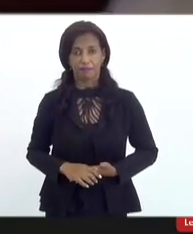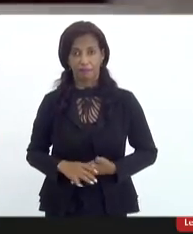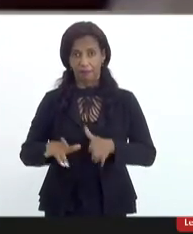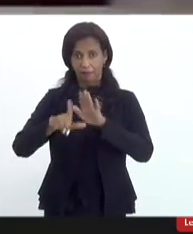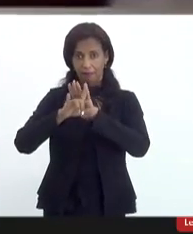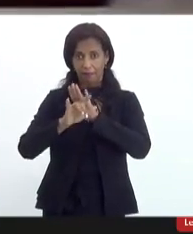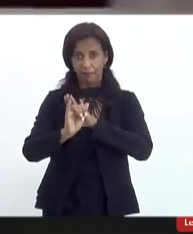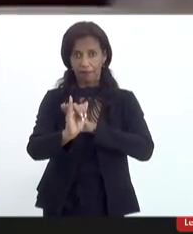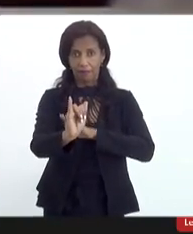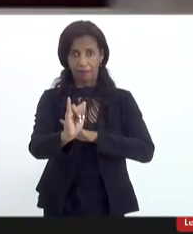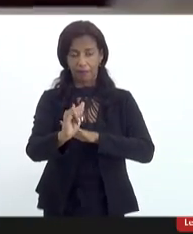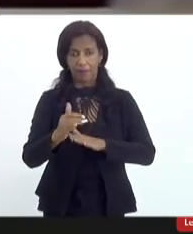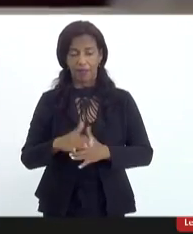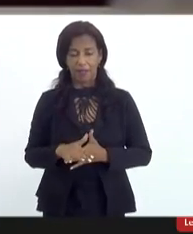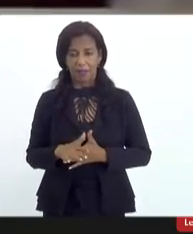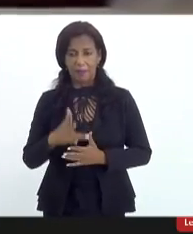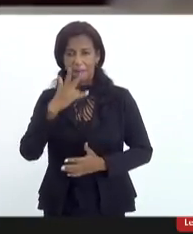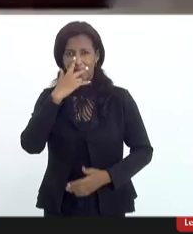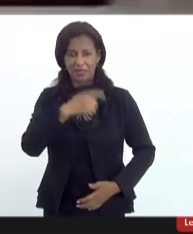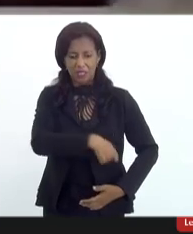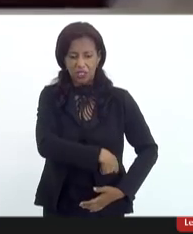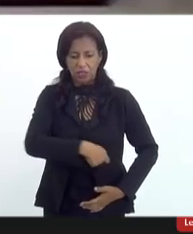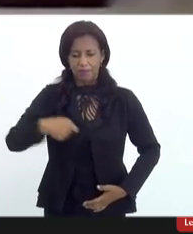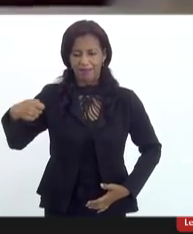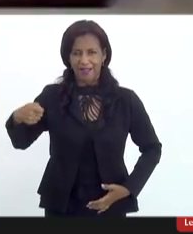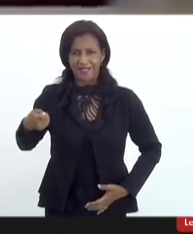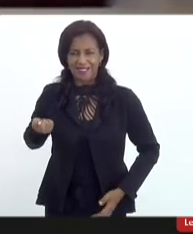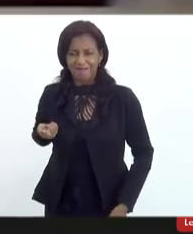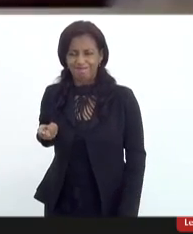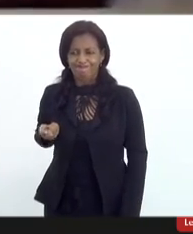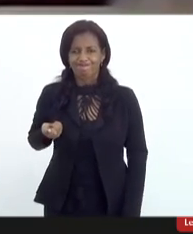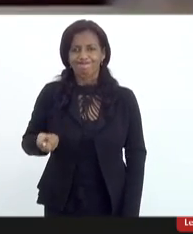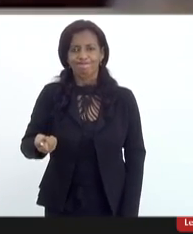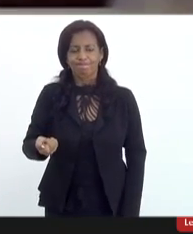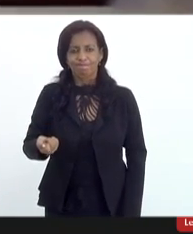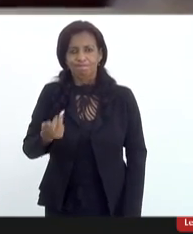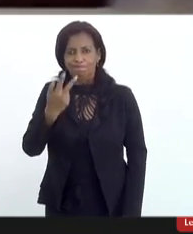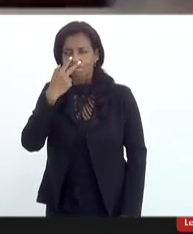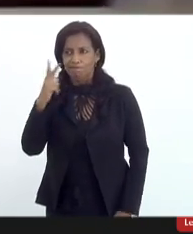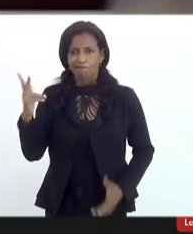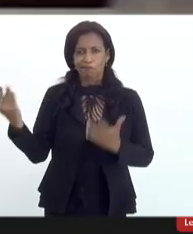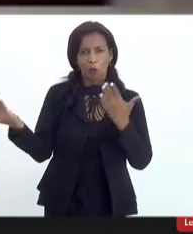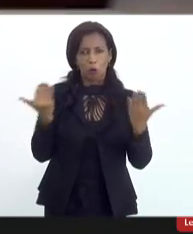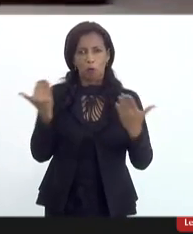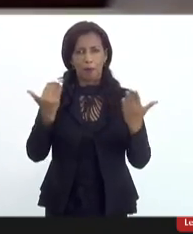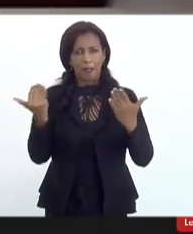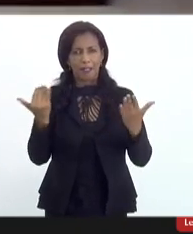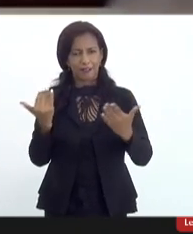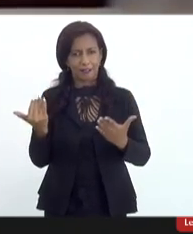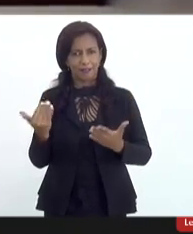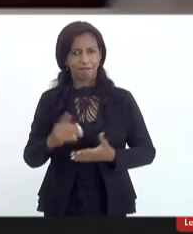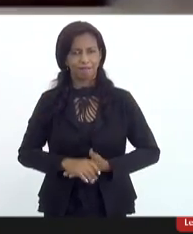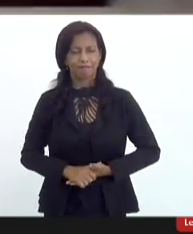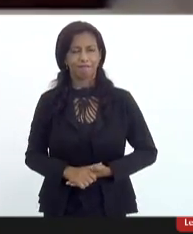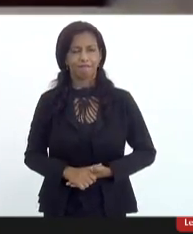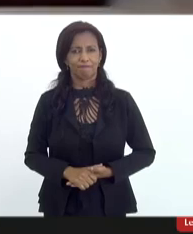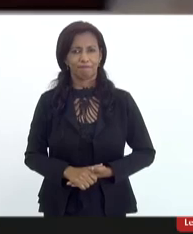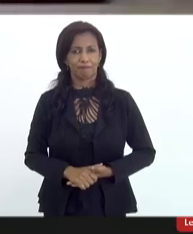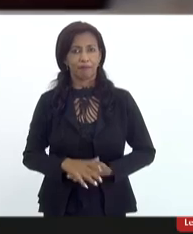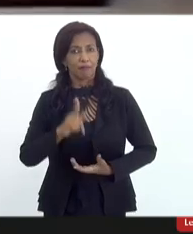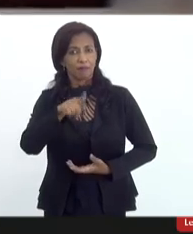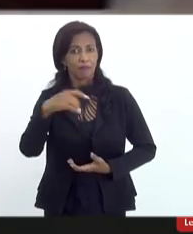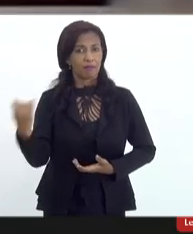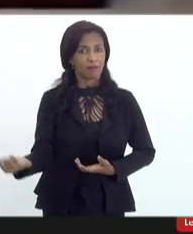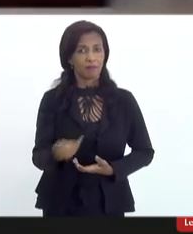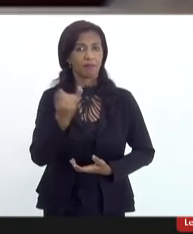A lei funcionou como uma espada. Ela feria, ela matava, ela intimidava. E é importante